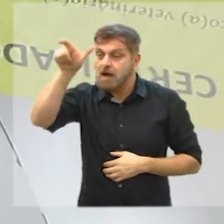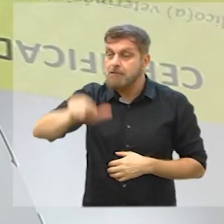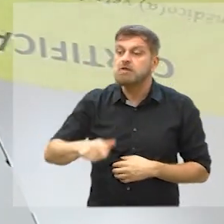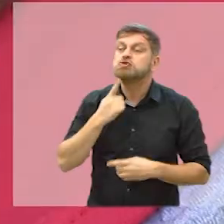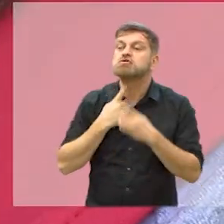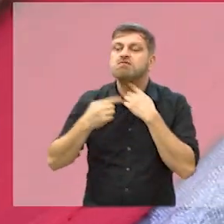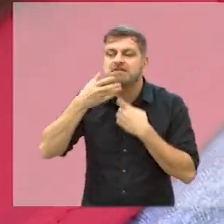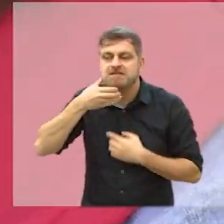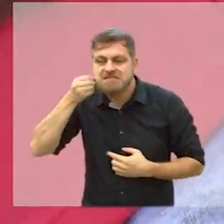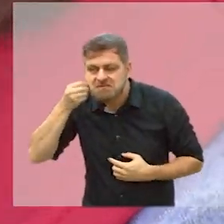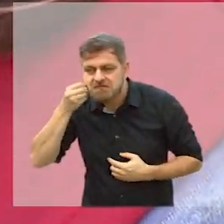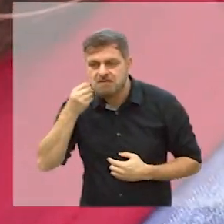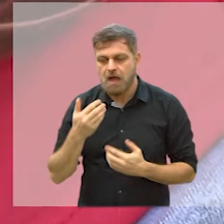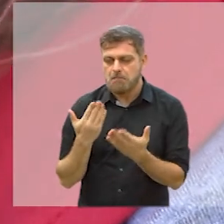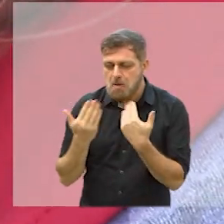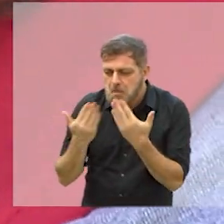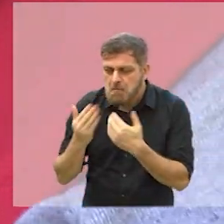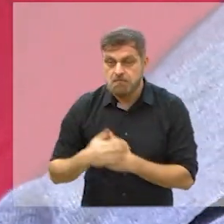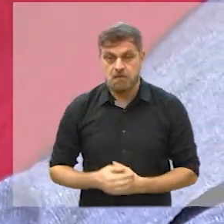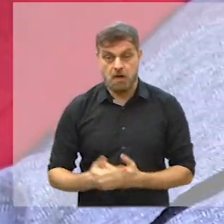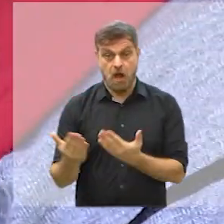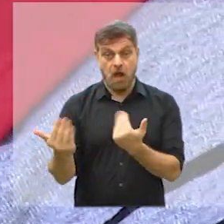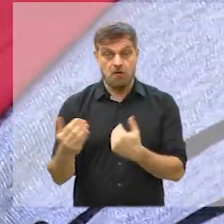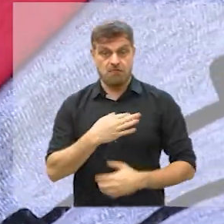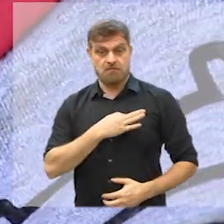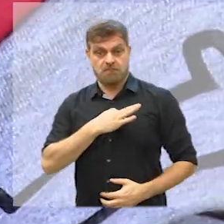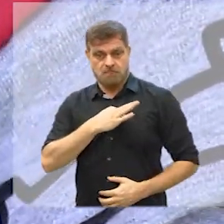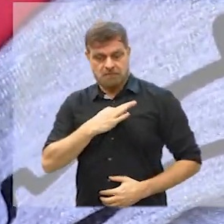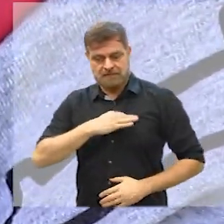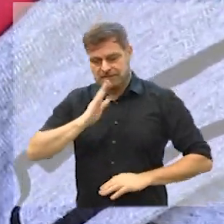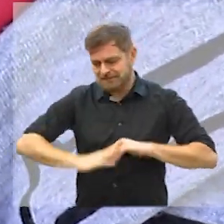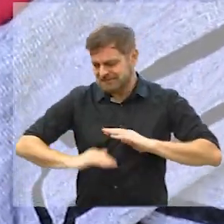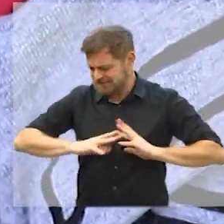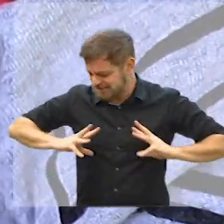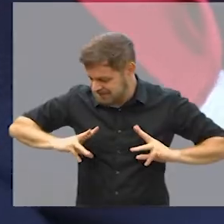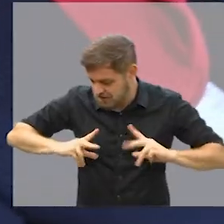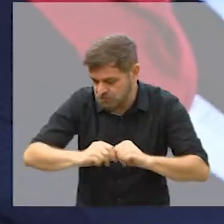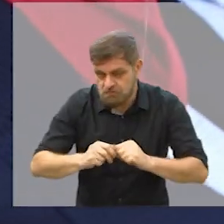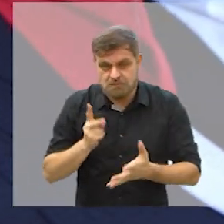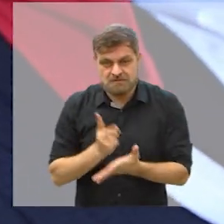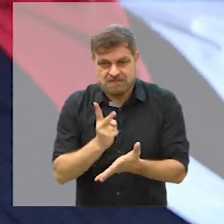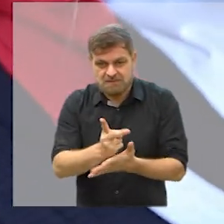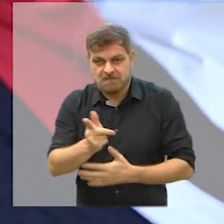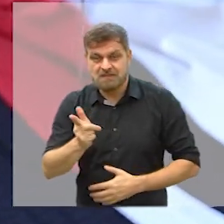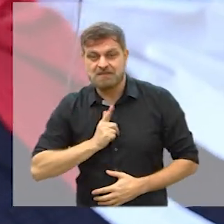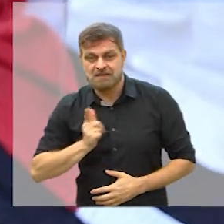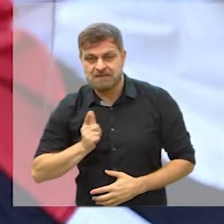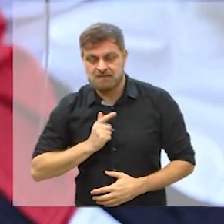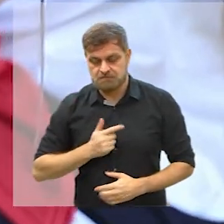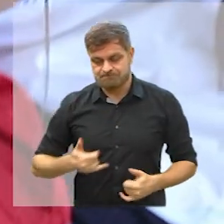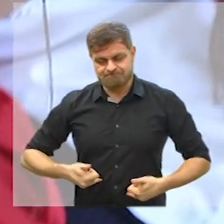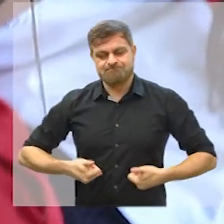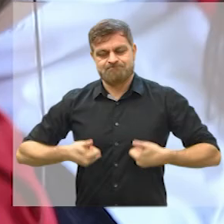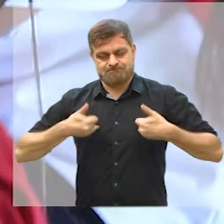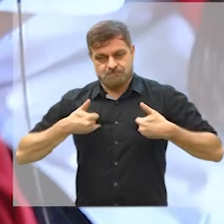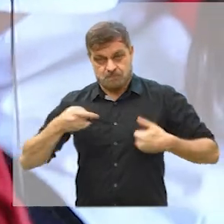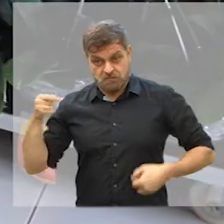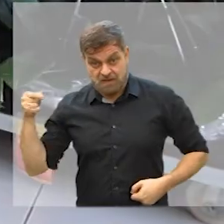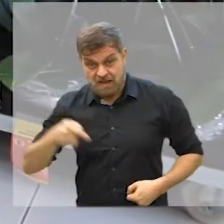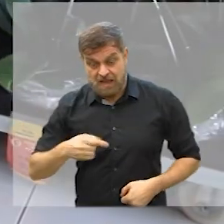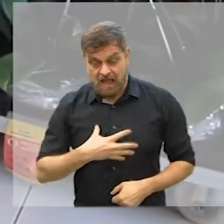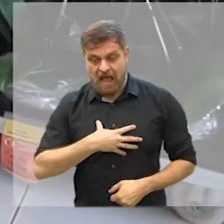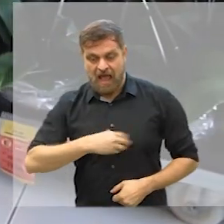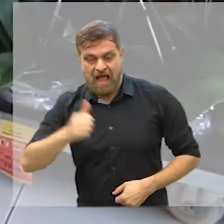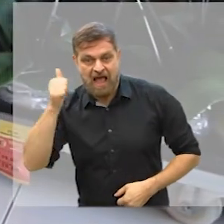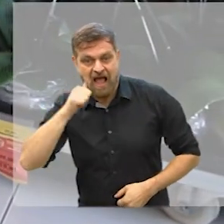isso. Os jovens voluntários fazem de tudo e são constantemente observados. É tanto orgulho da filha Marcela